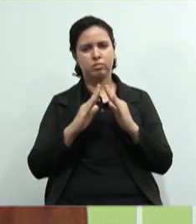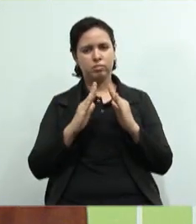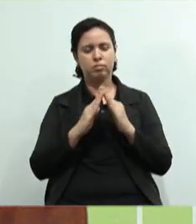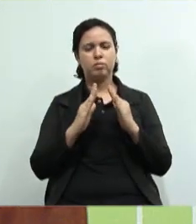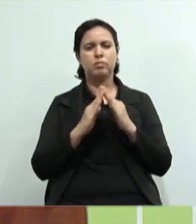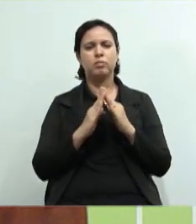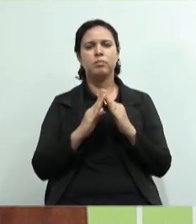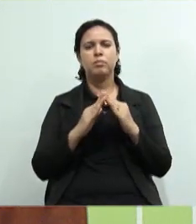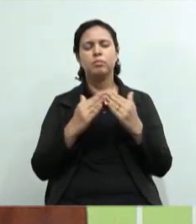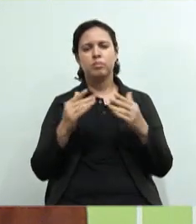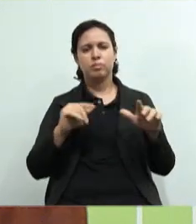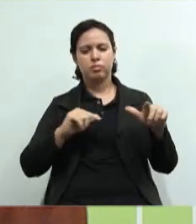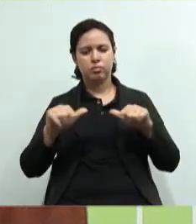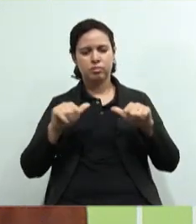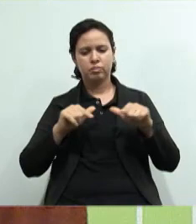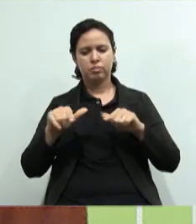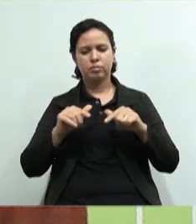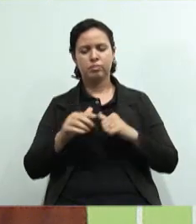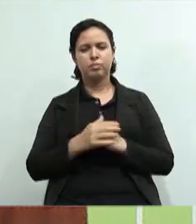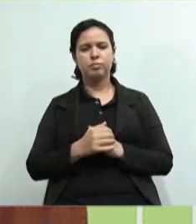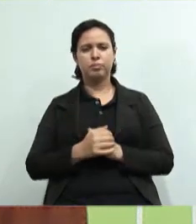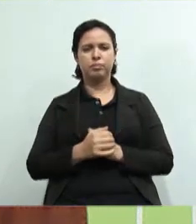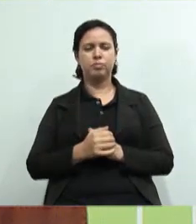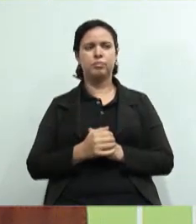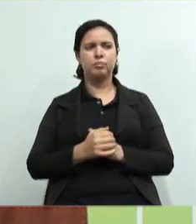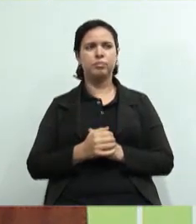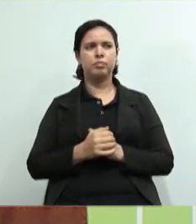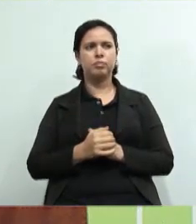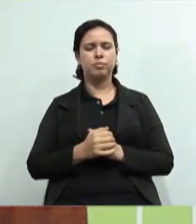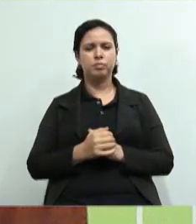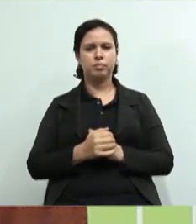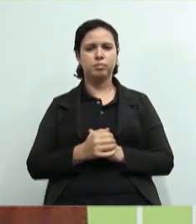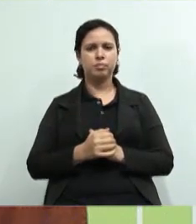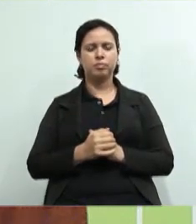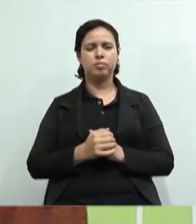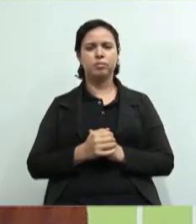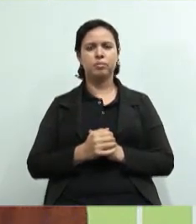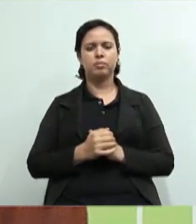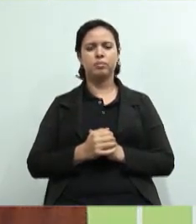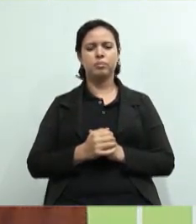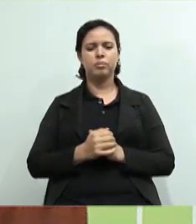nas nossas organizações, ok? Vamos em frente.